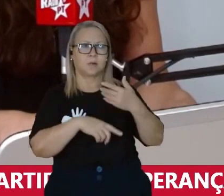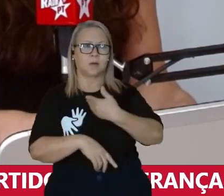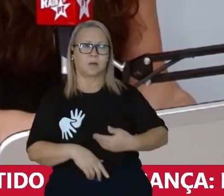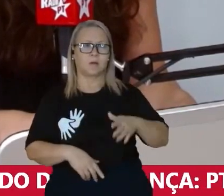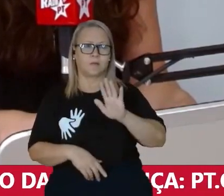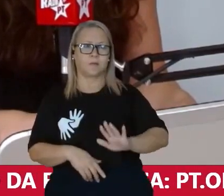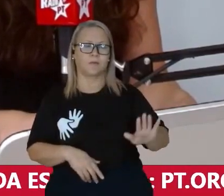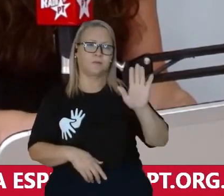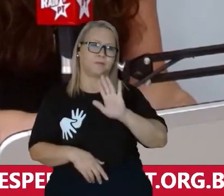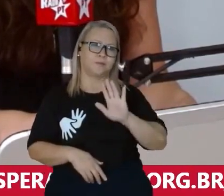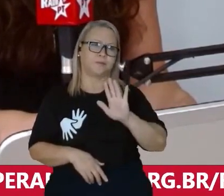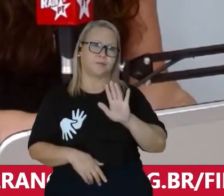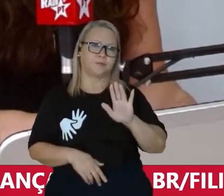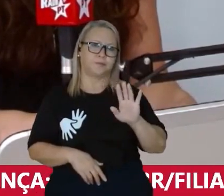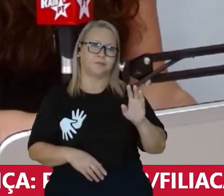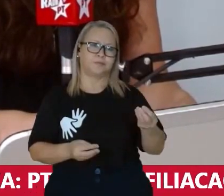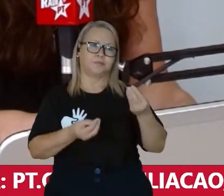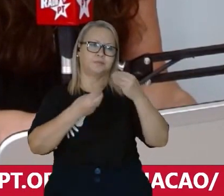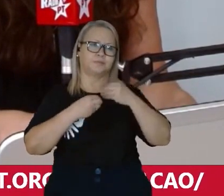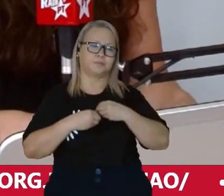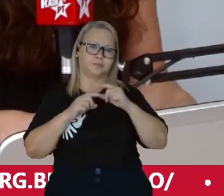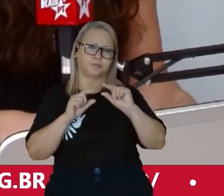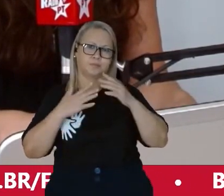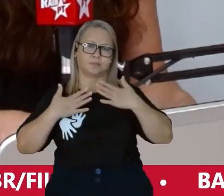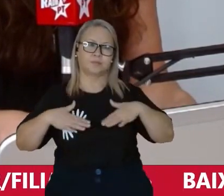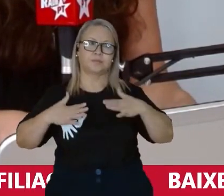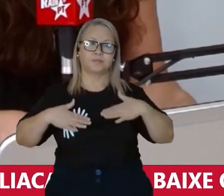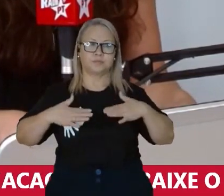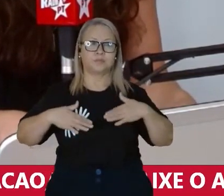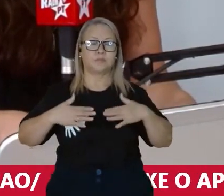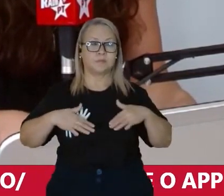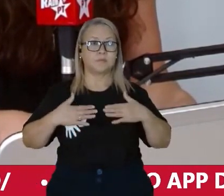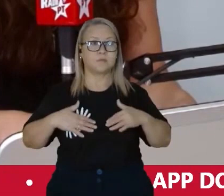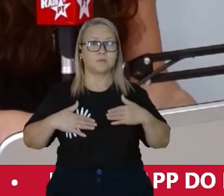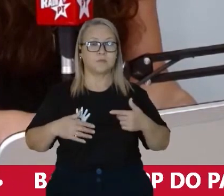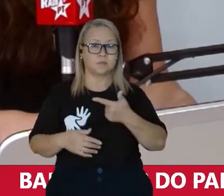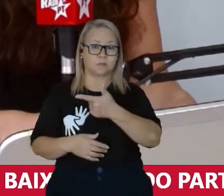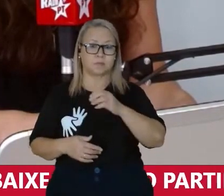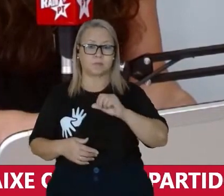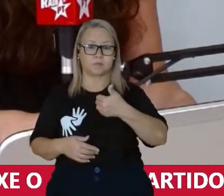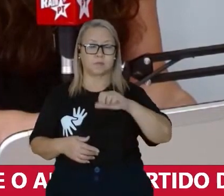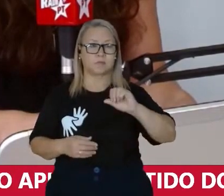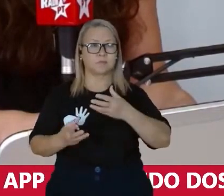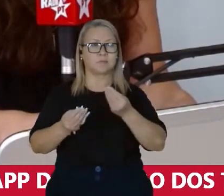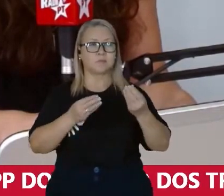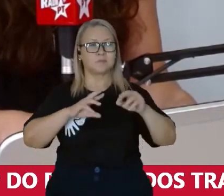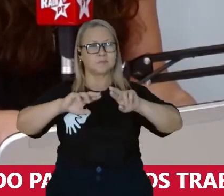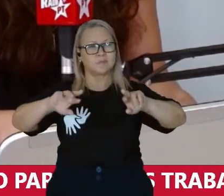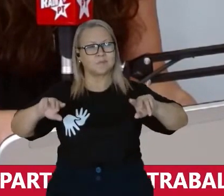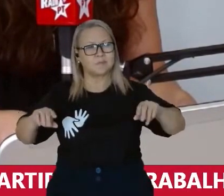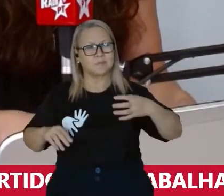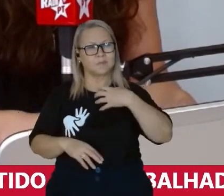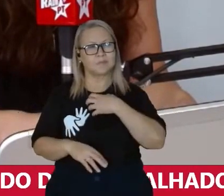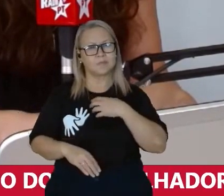federal. Eu acho que isso nos dá um pouco de tranquilidade, porque em 2019, muitas vezes eu sentia que a gente